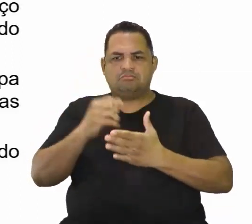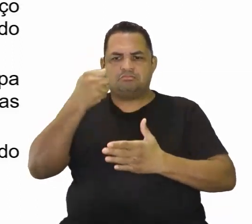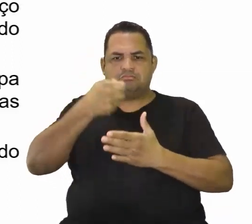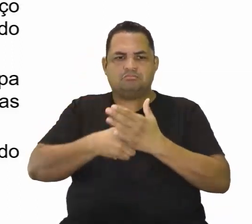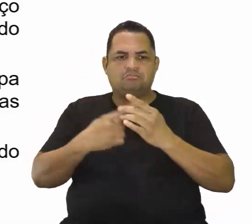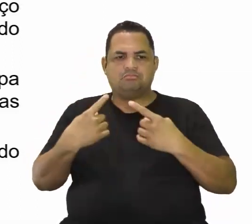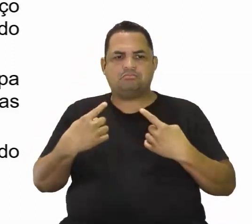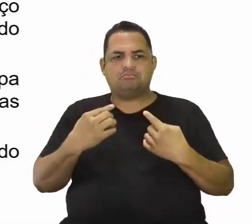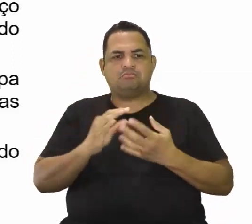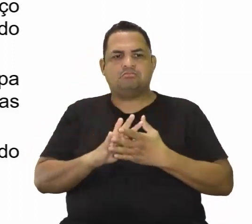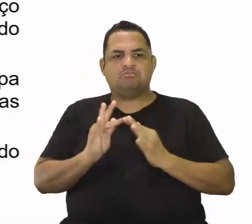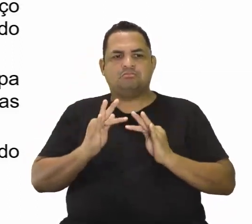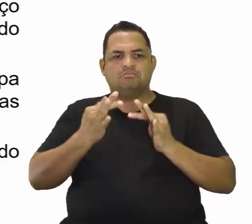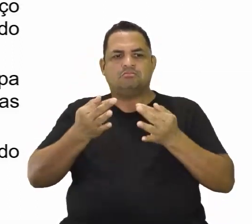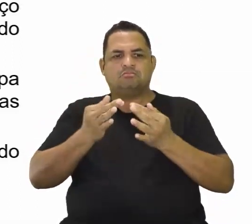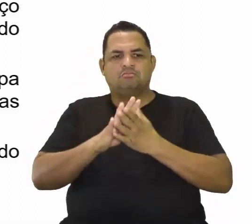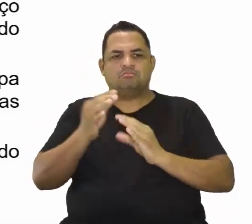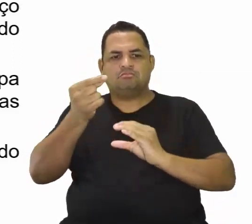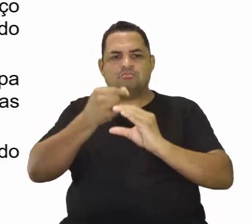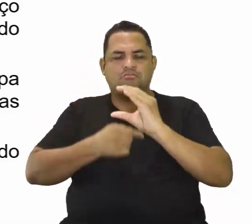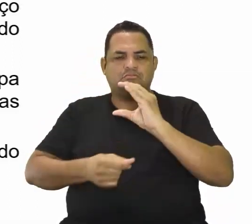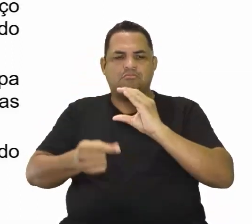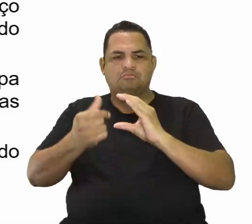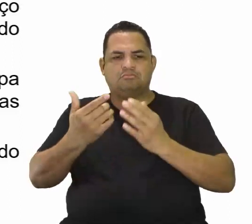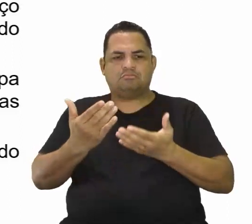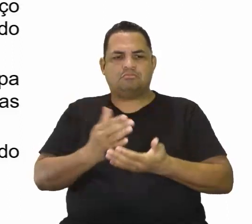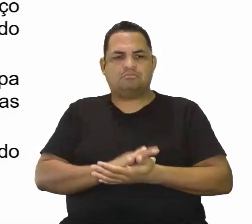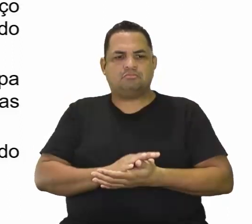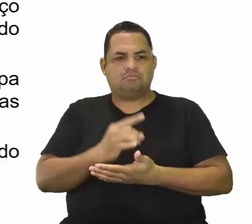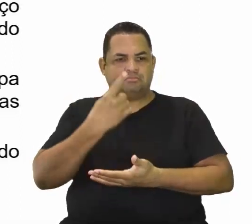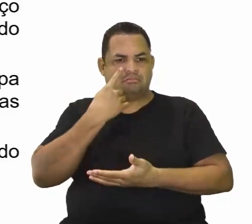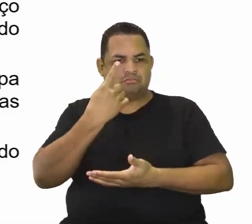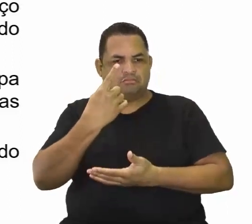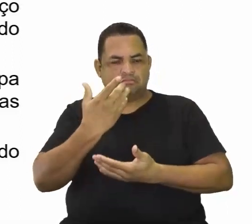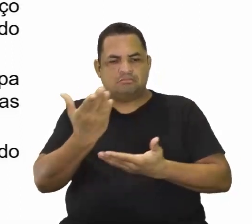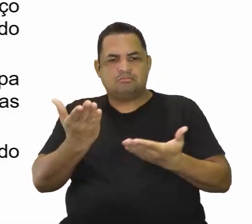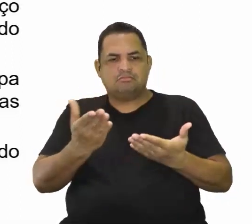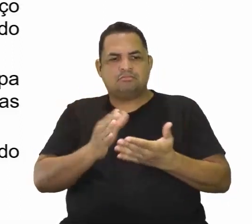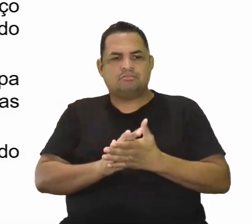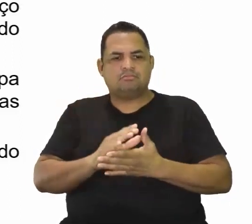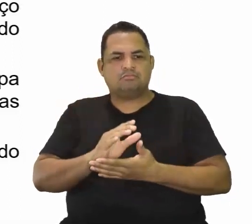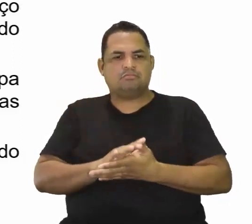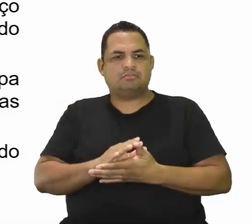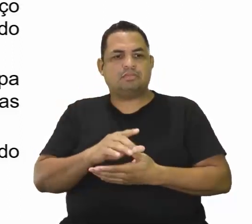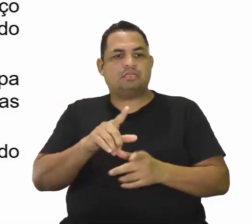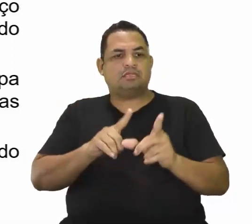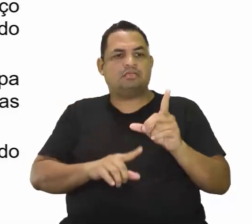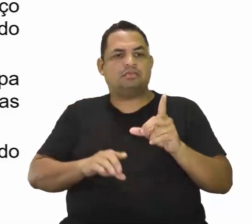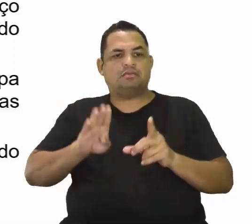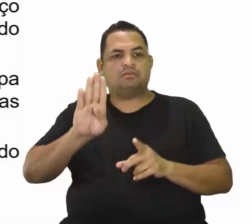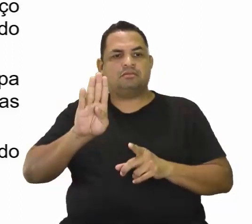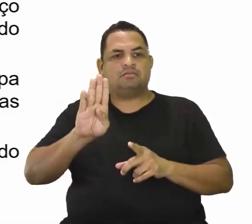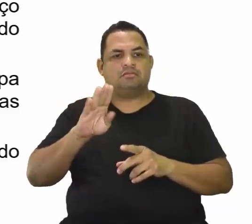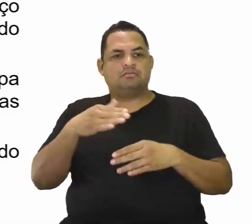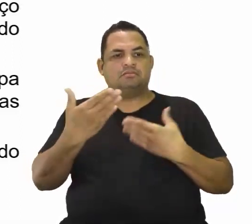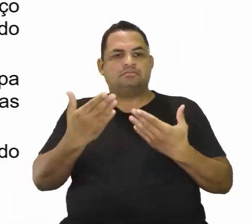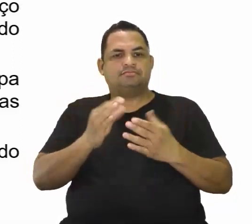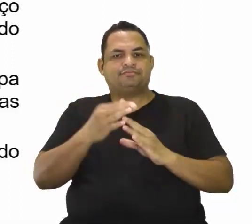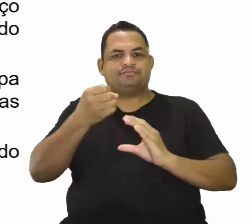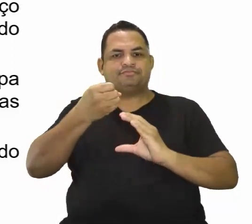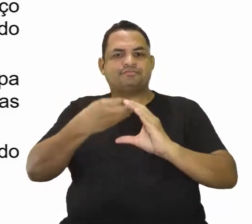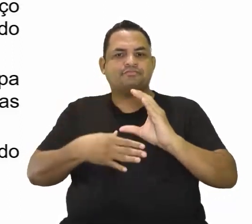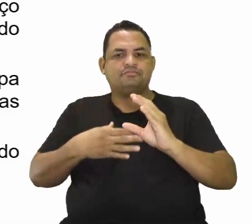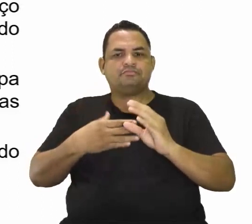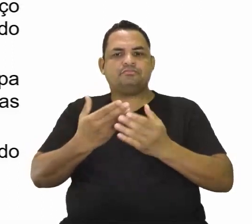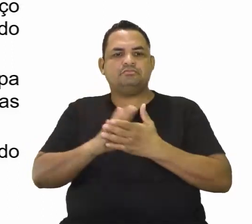era a defesa do fim do capitalismo. Observe, senhores, que a letra B traz aqui, como